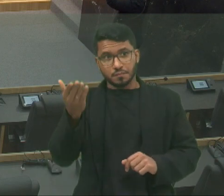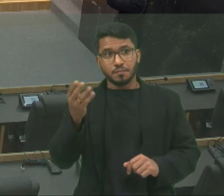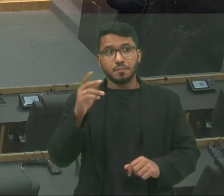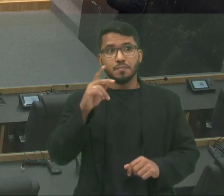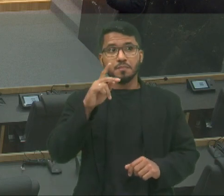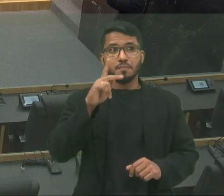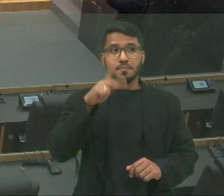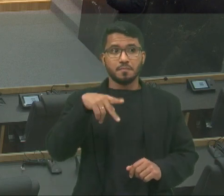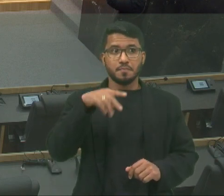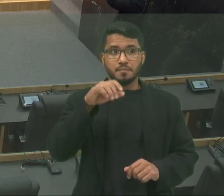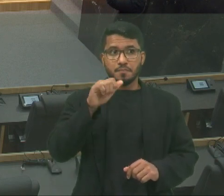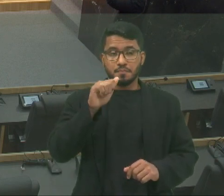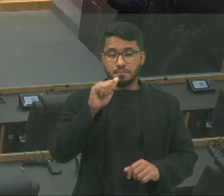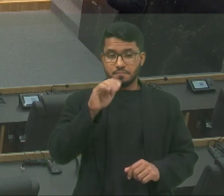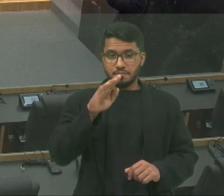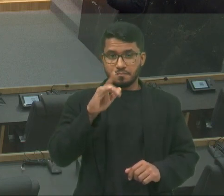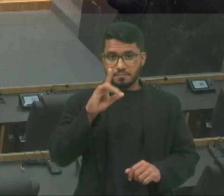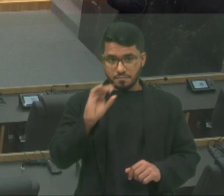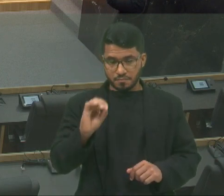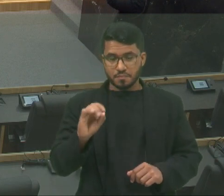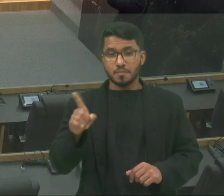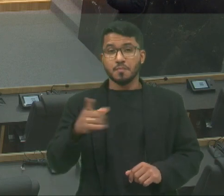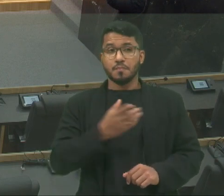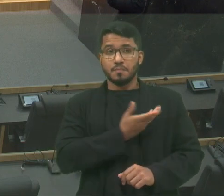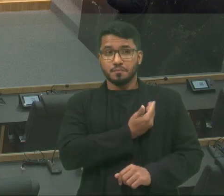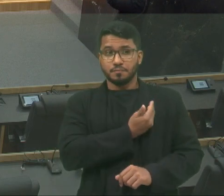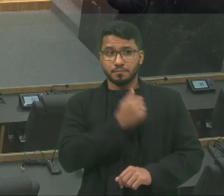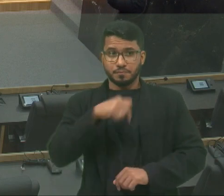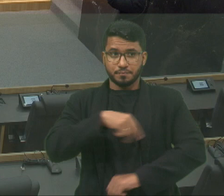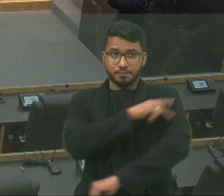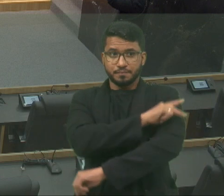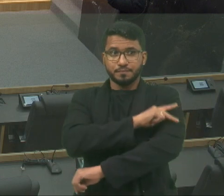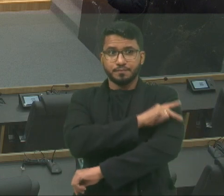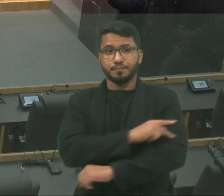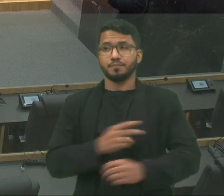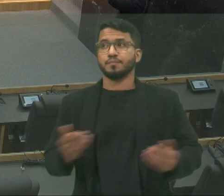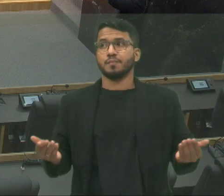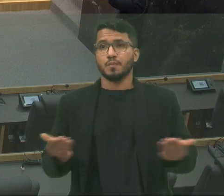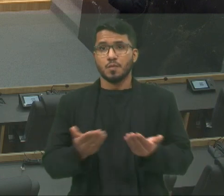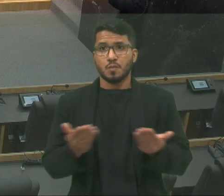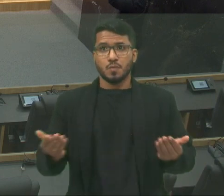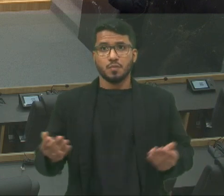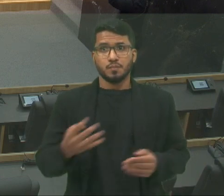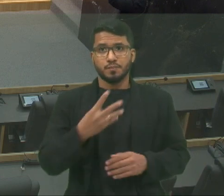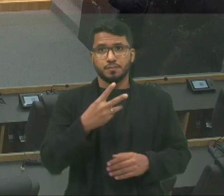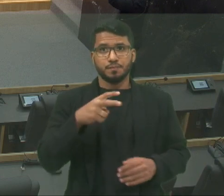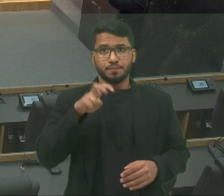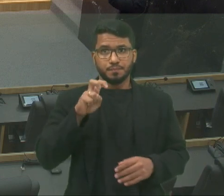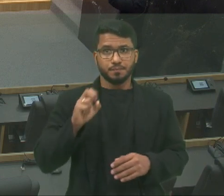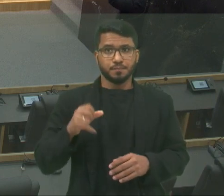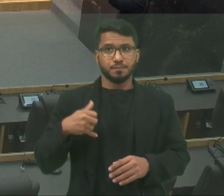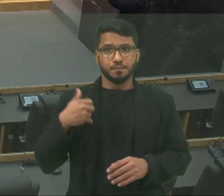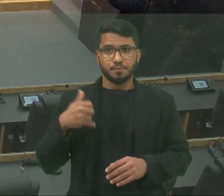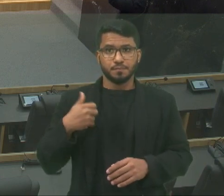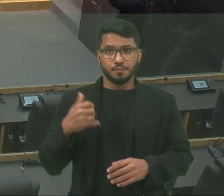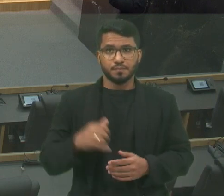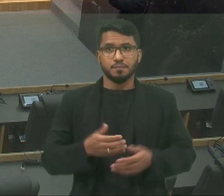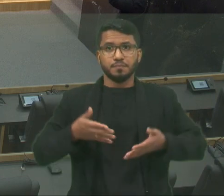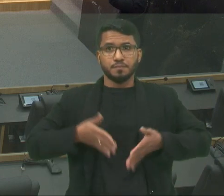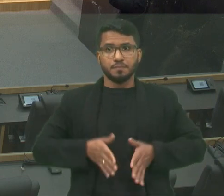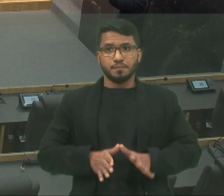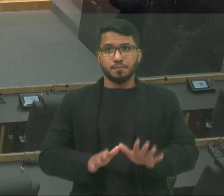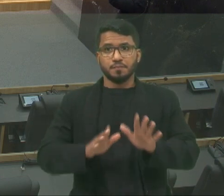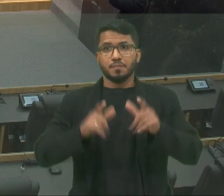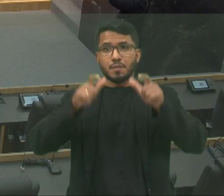Goiano, um homem apaixonado pelo Piauí, hoje com 45 anos de idade, nascido